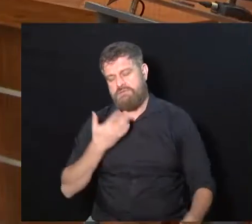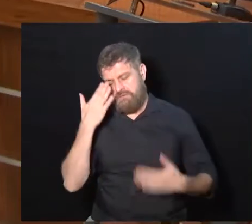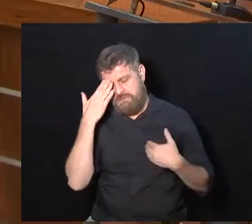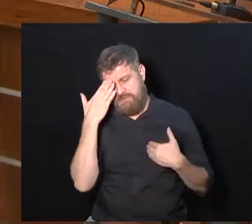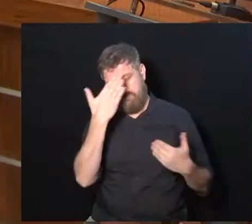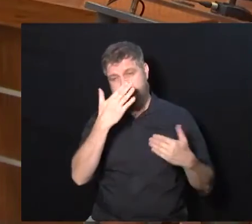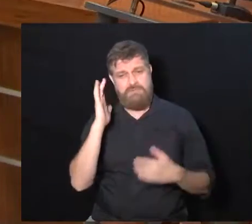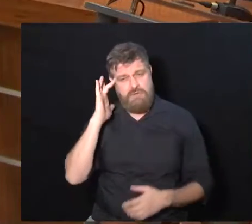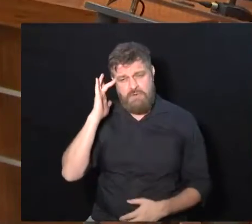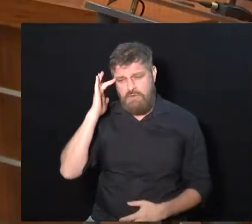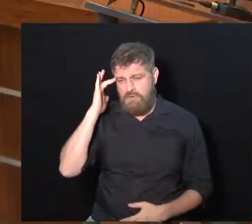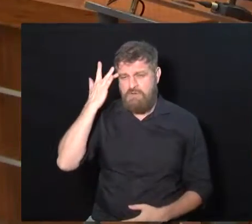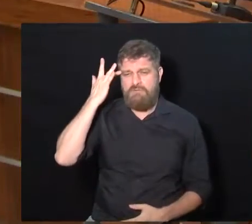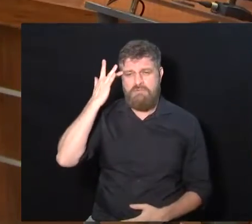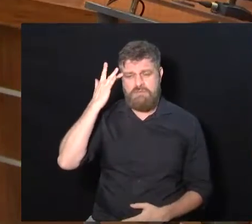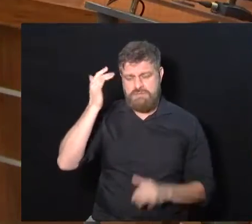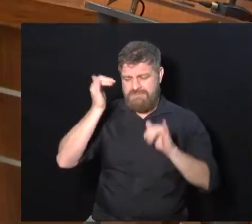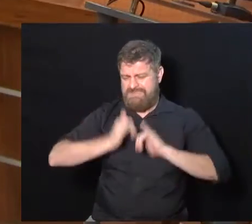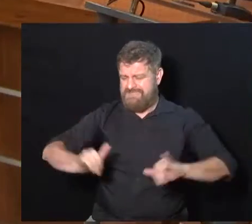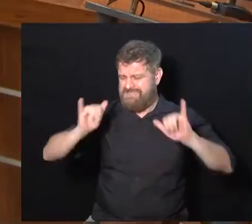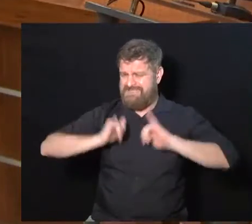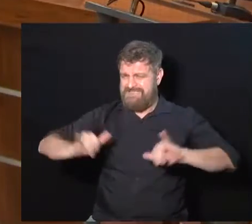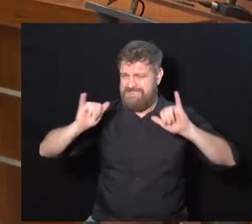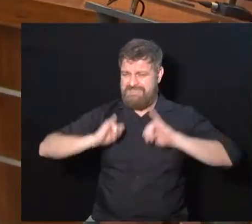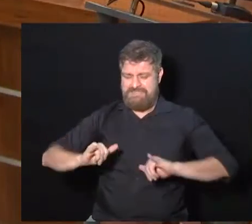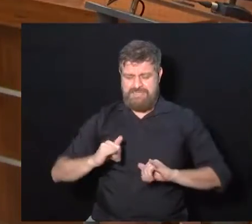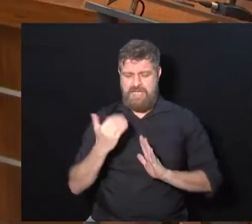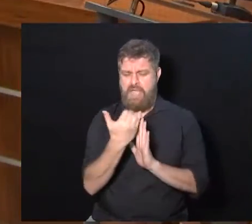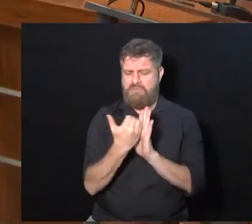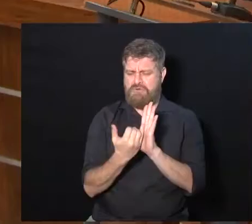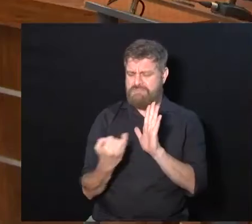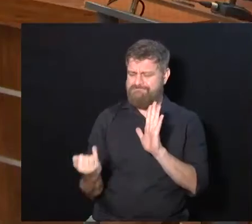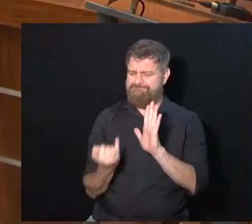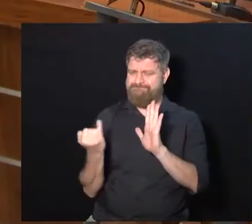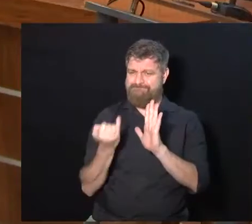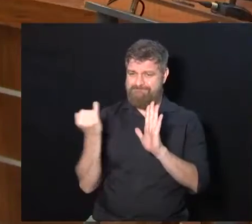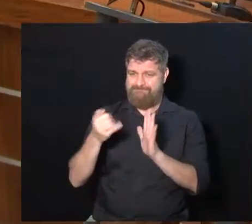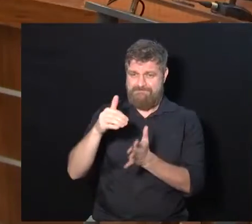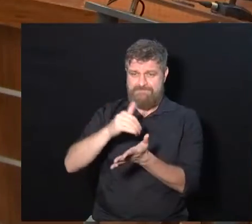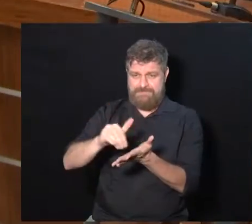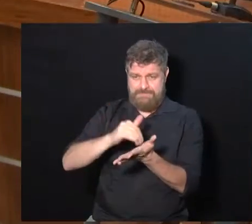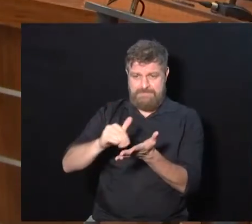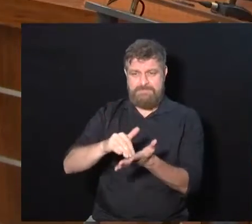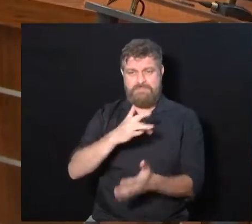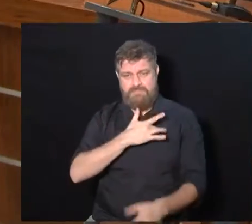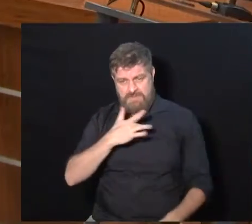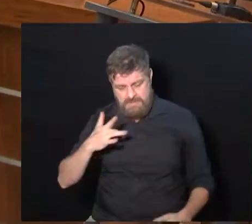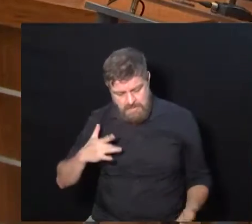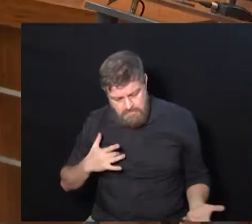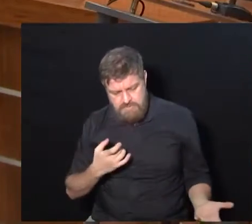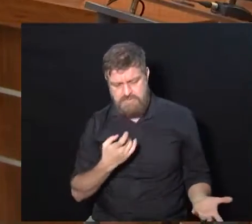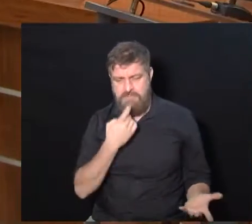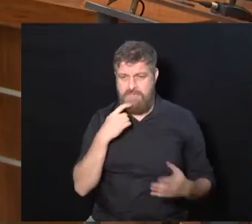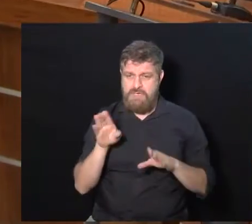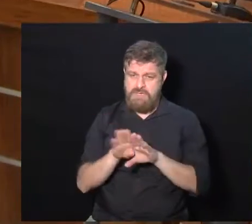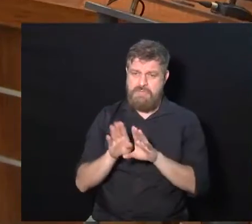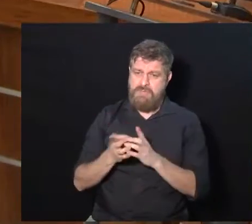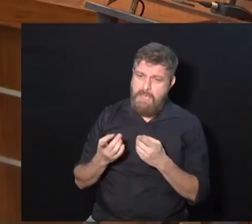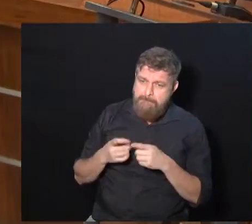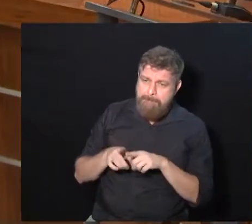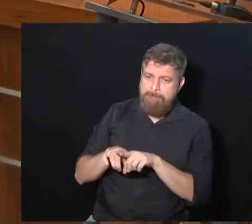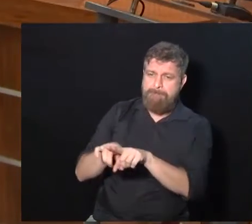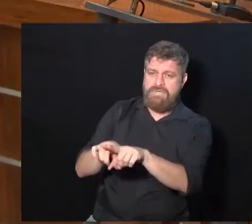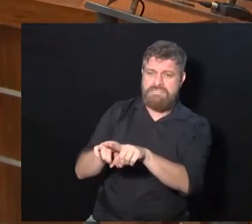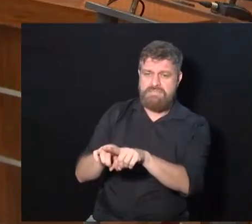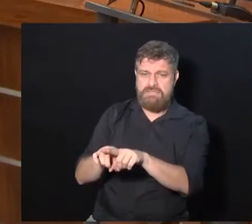acho que dá publicidade a esse programa importante, né, da Secretaria de Saúde do município, em parceria com